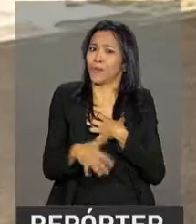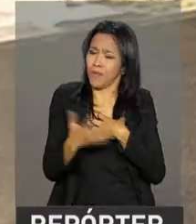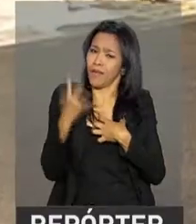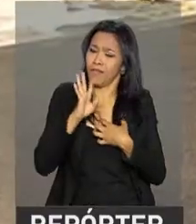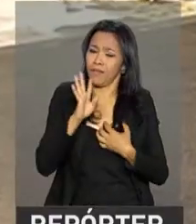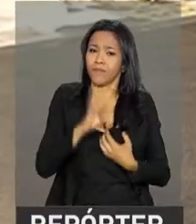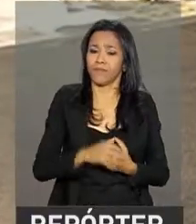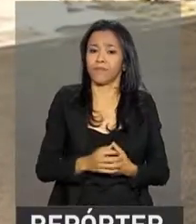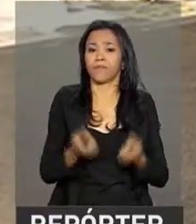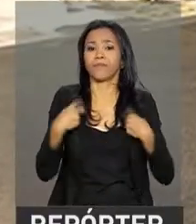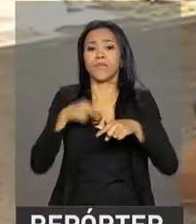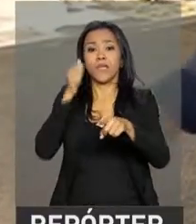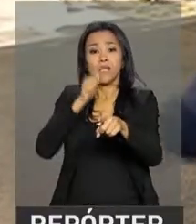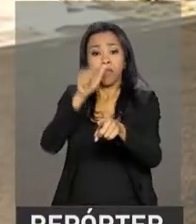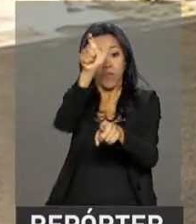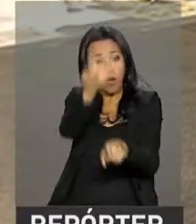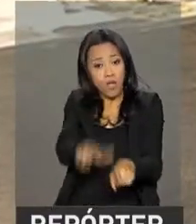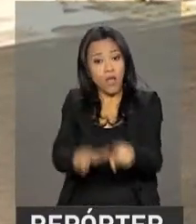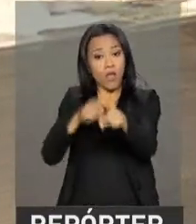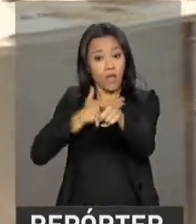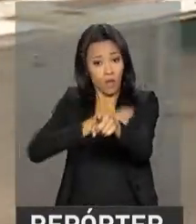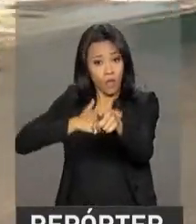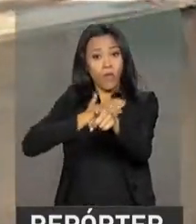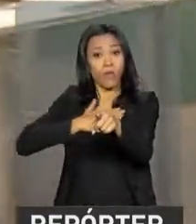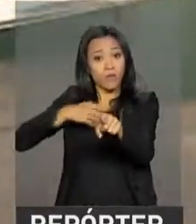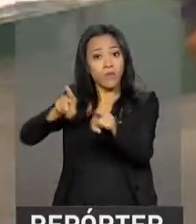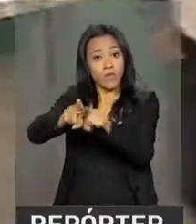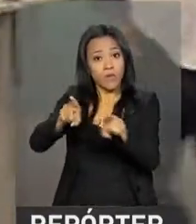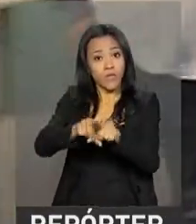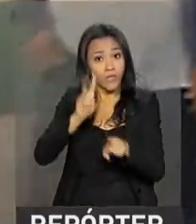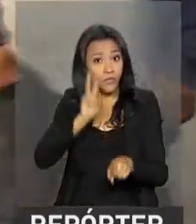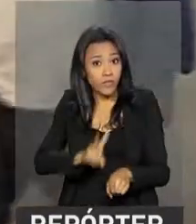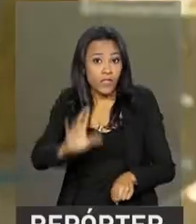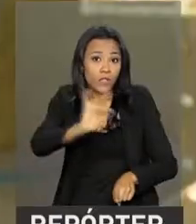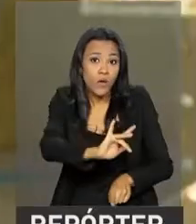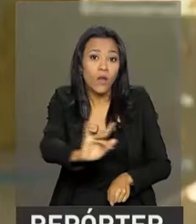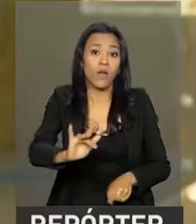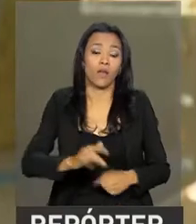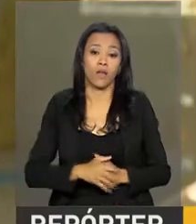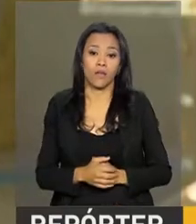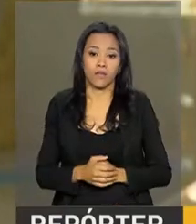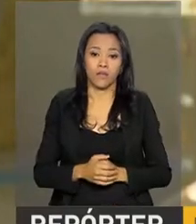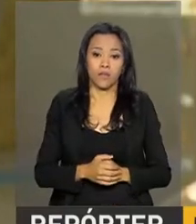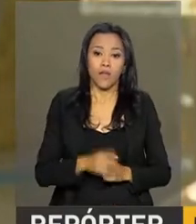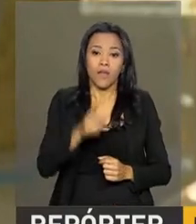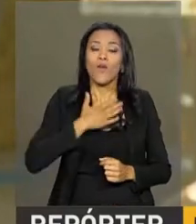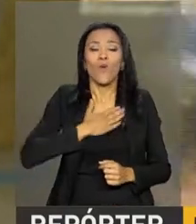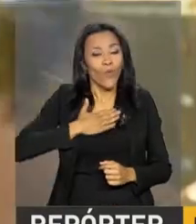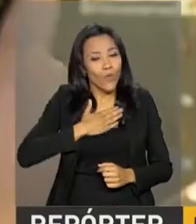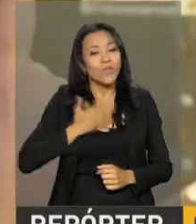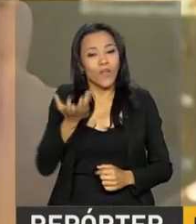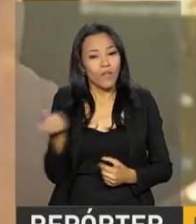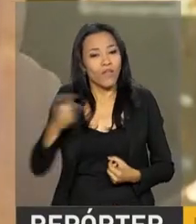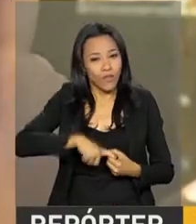legal. Dona Maria Madalena também gostou de ver e tocar as peças. Eu gostei, quero vir de novo.